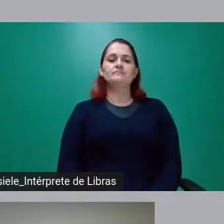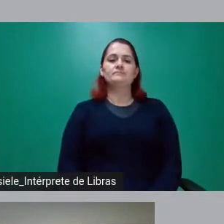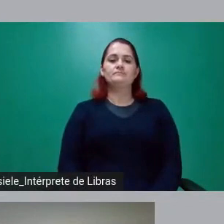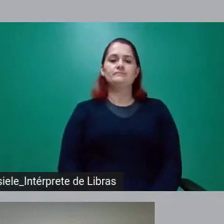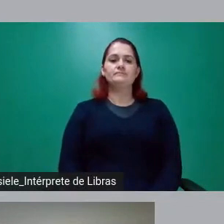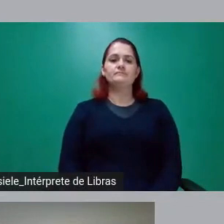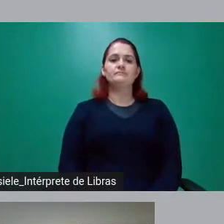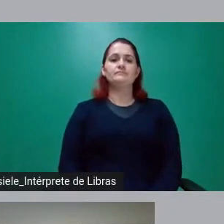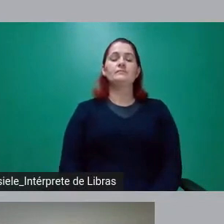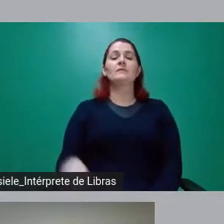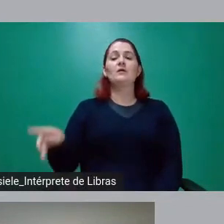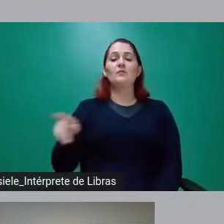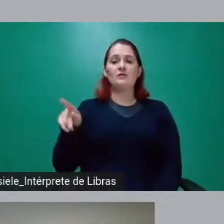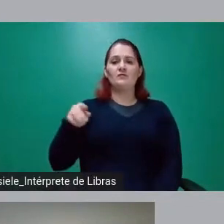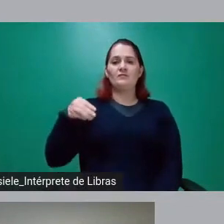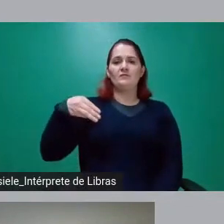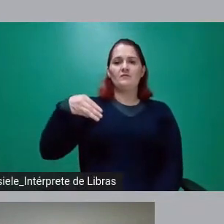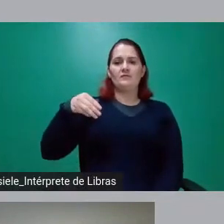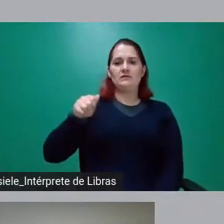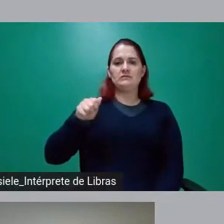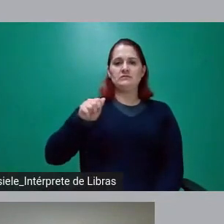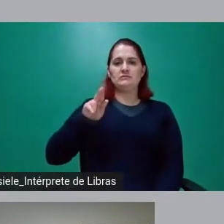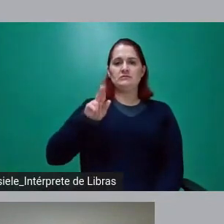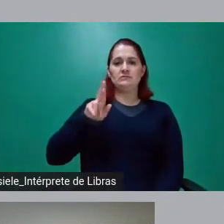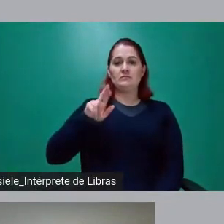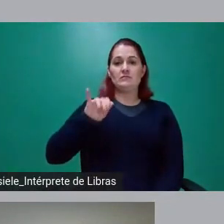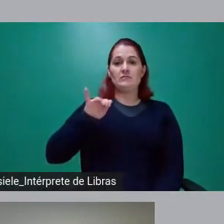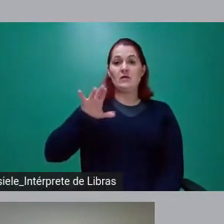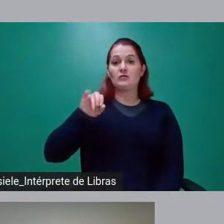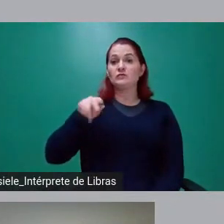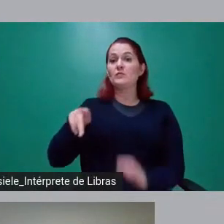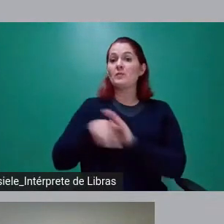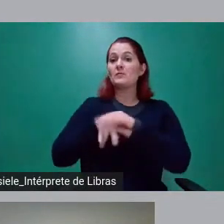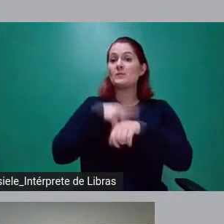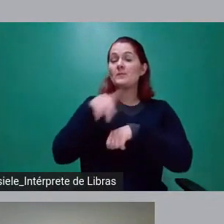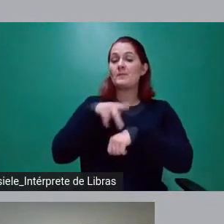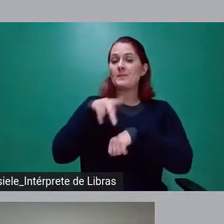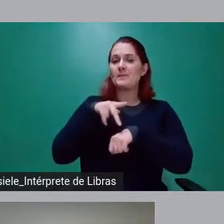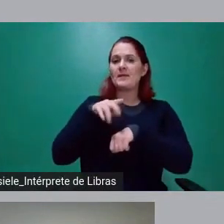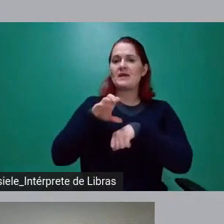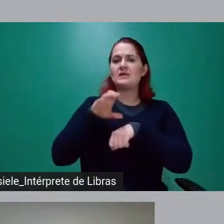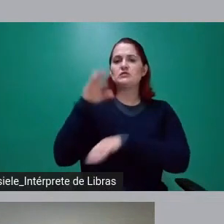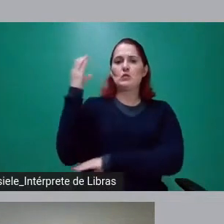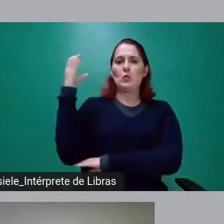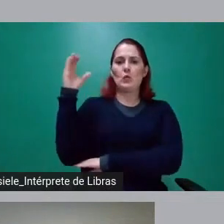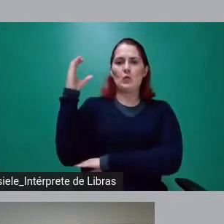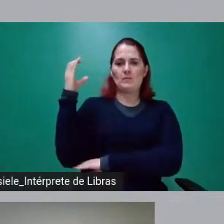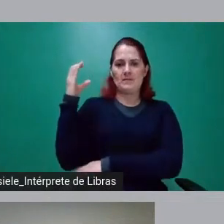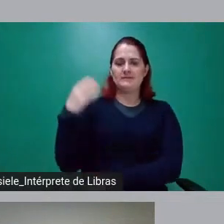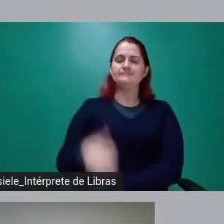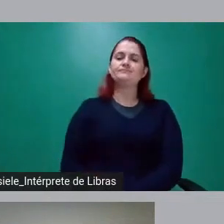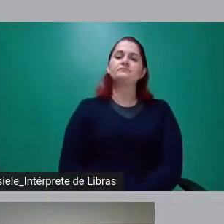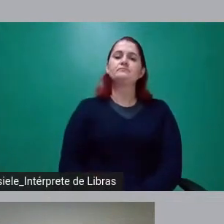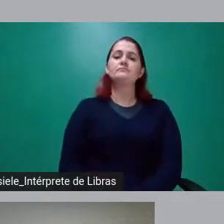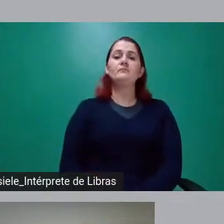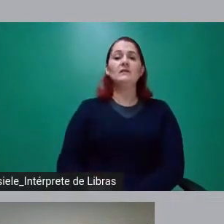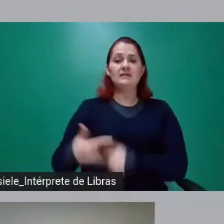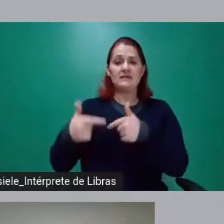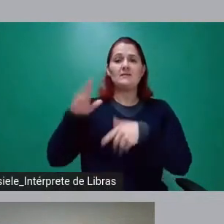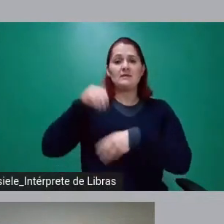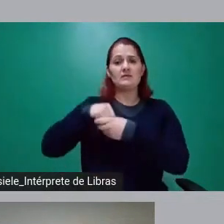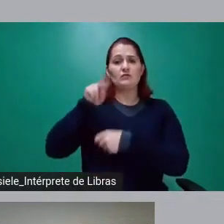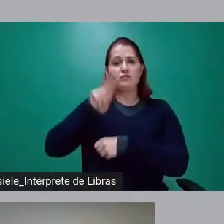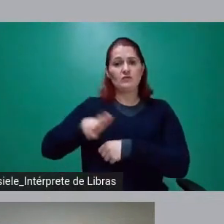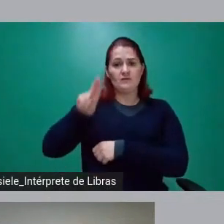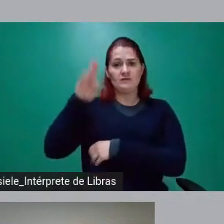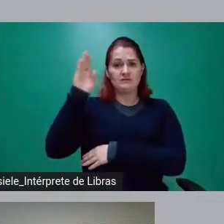O professor Maurício Villegas, colombiano da Universidade Nacional de Colômbia, ele